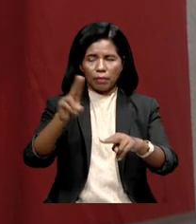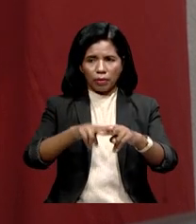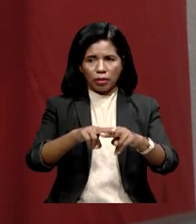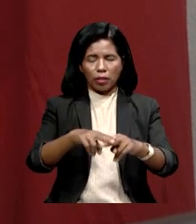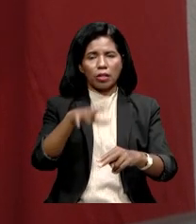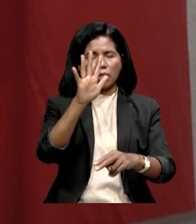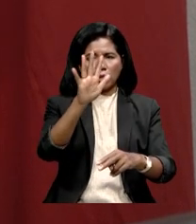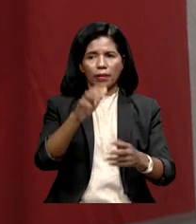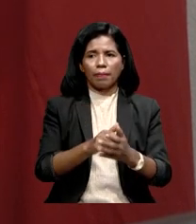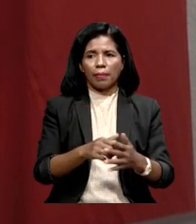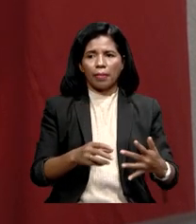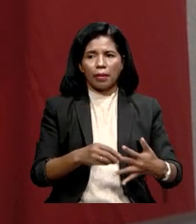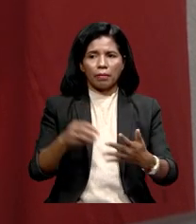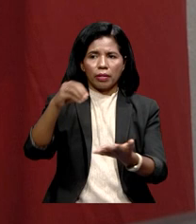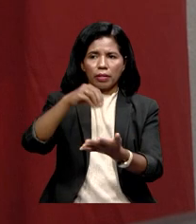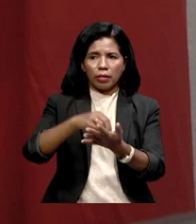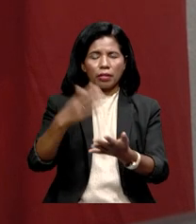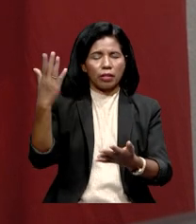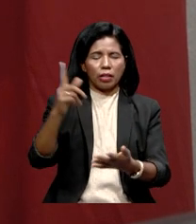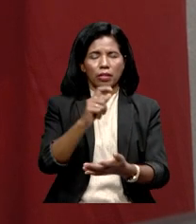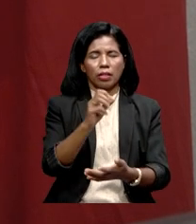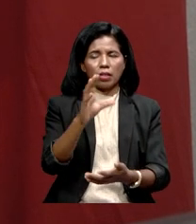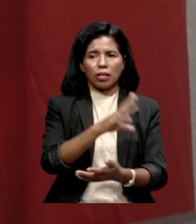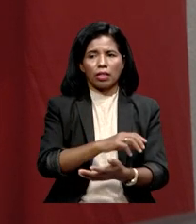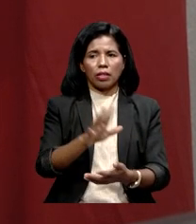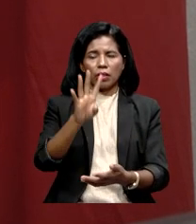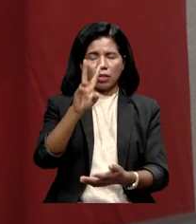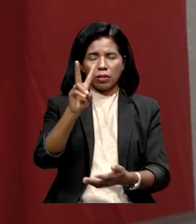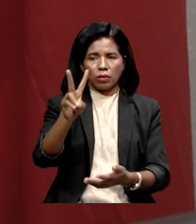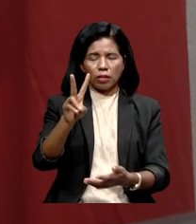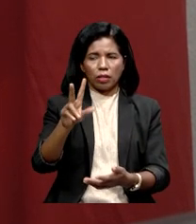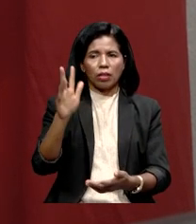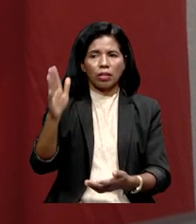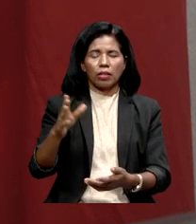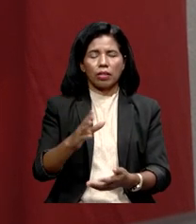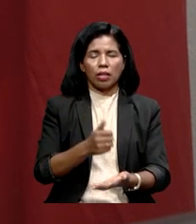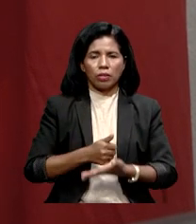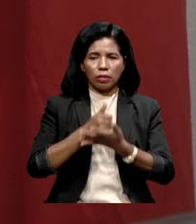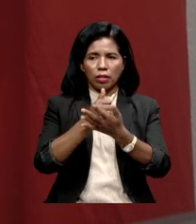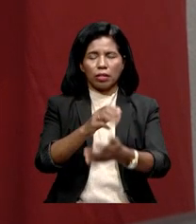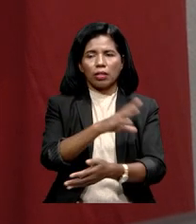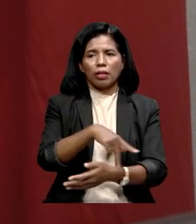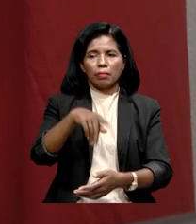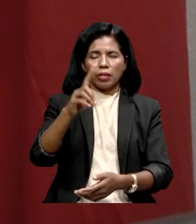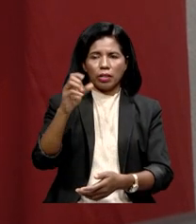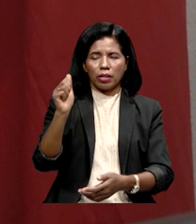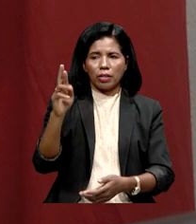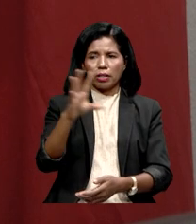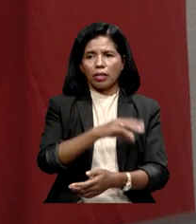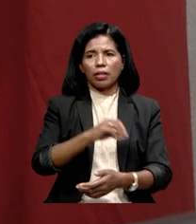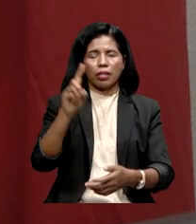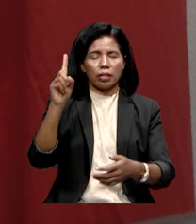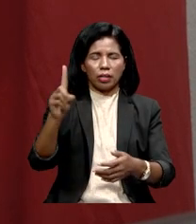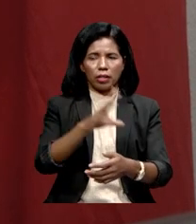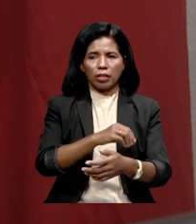Lima. Se pai bela aloca e de triagem, na rua ou na entolo e assessment, ir para pediátrico, não mais bela ir para